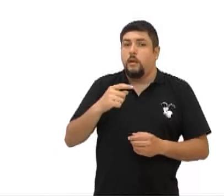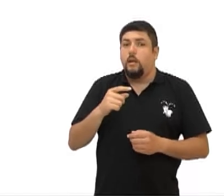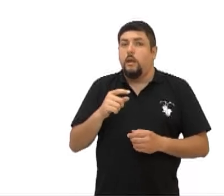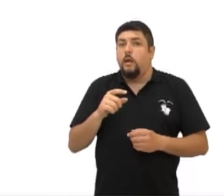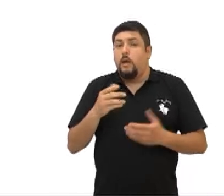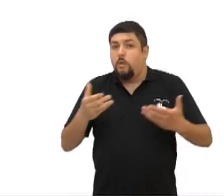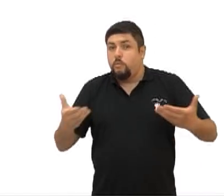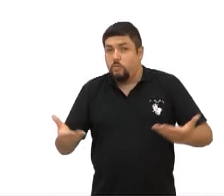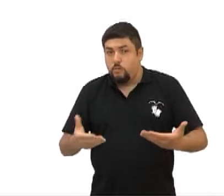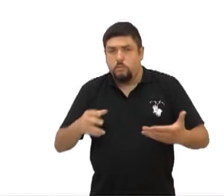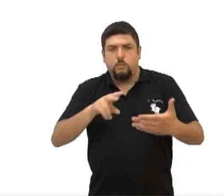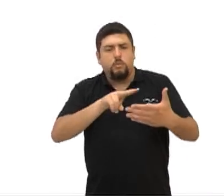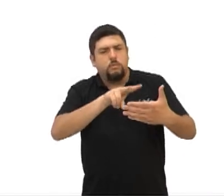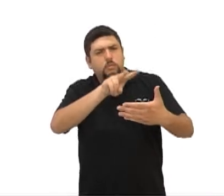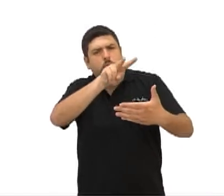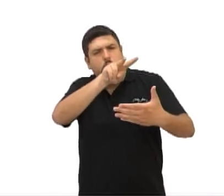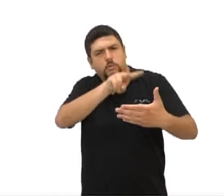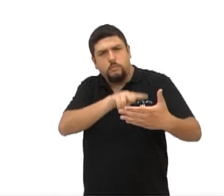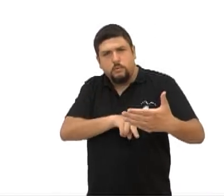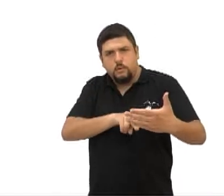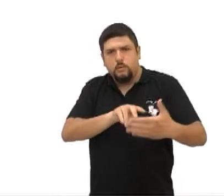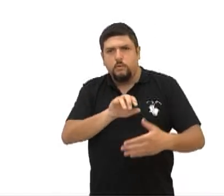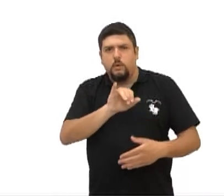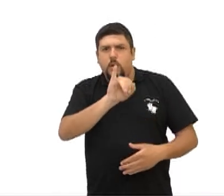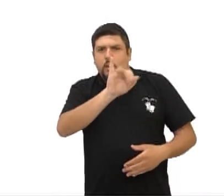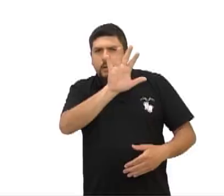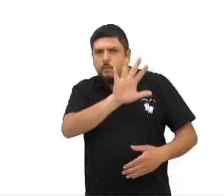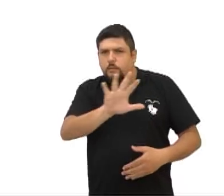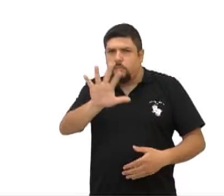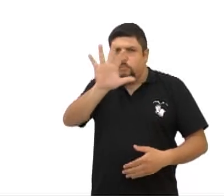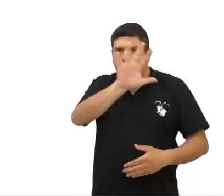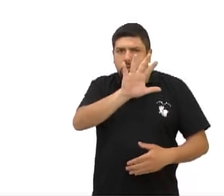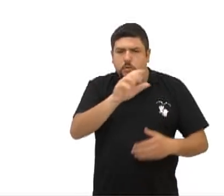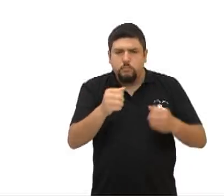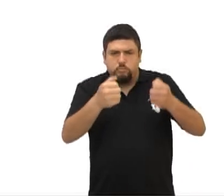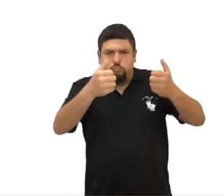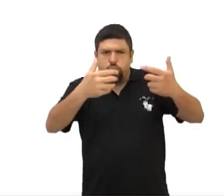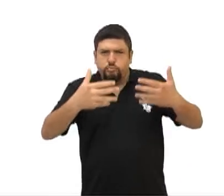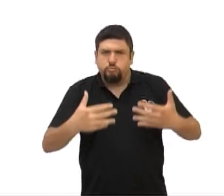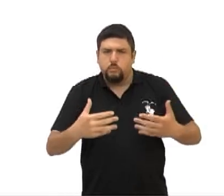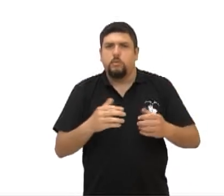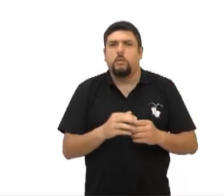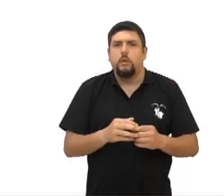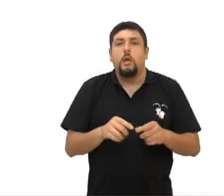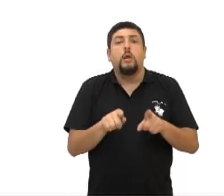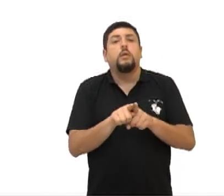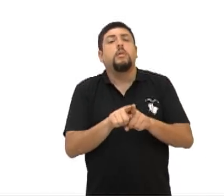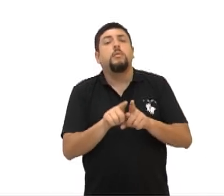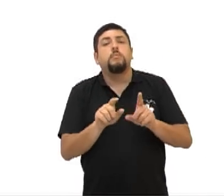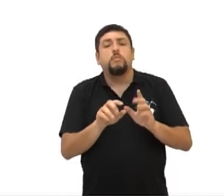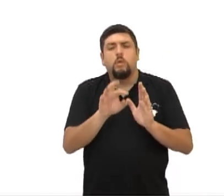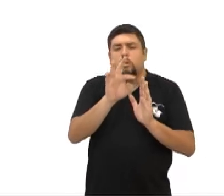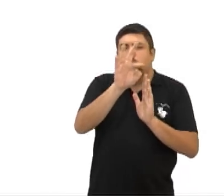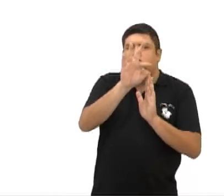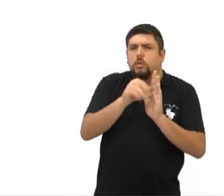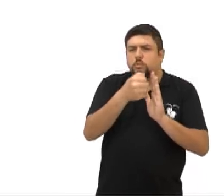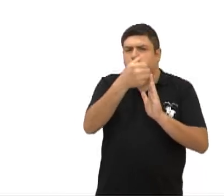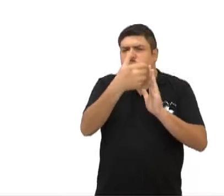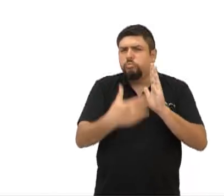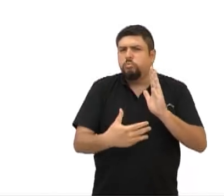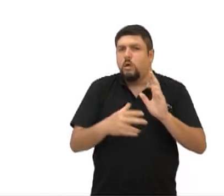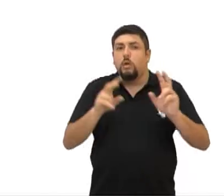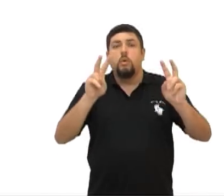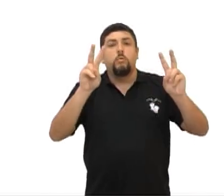certo? Nós vamos fazer a identificação do tema do nosso texto, vamos identificar